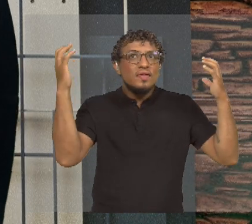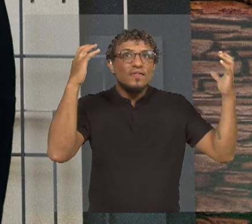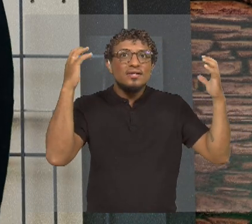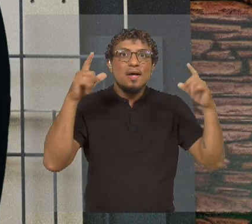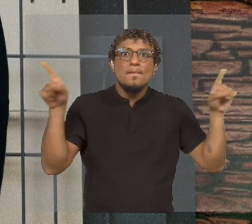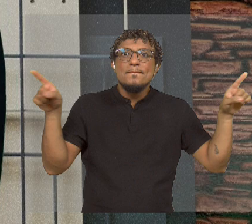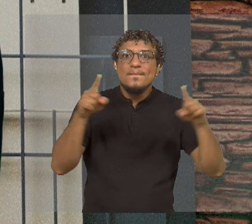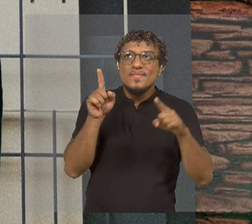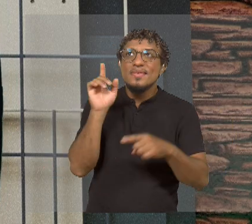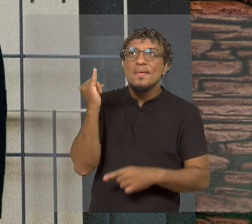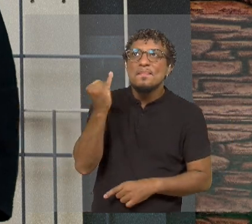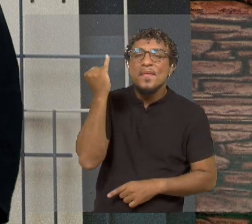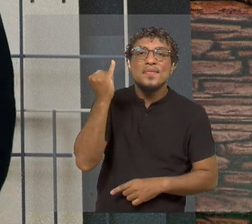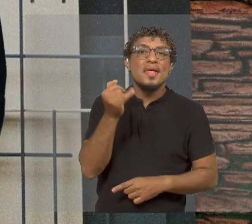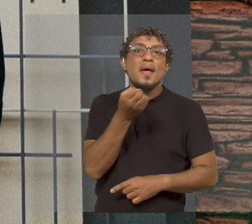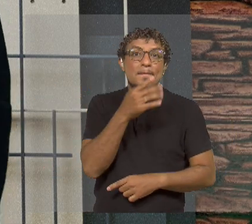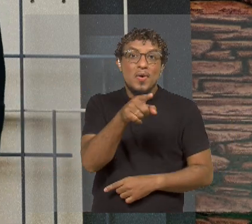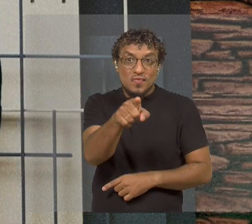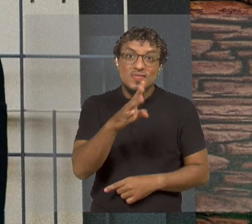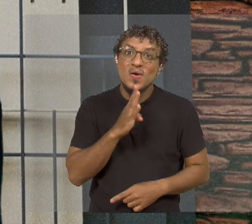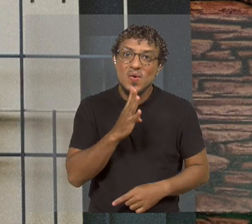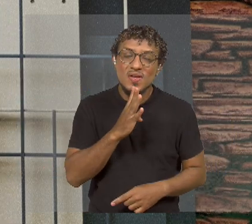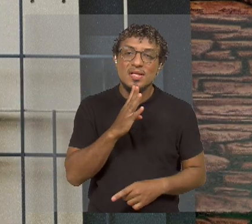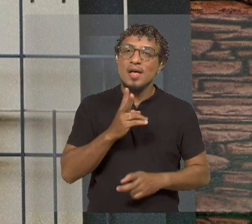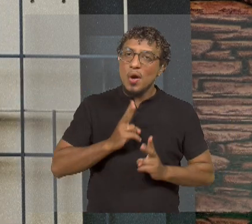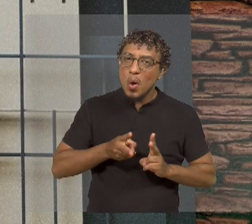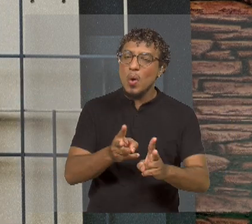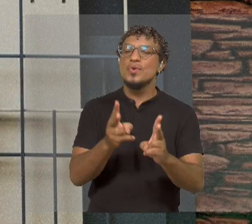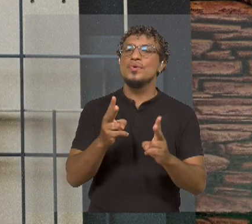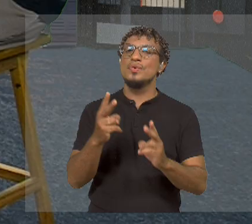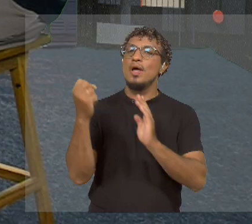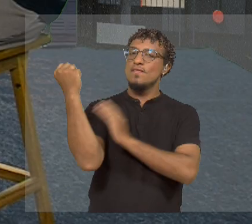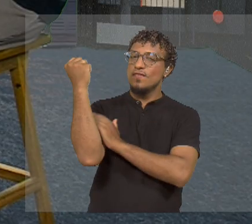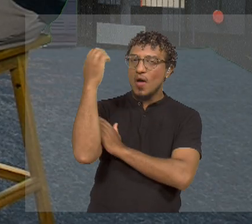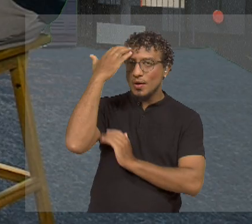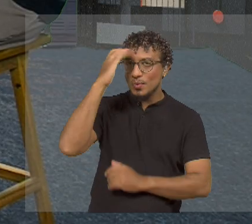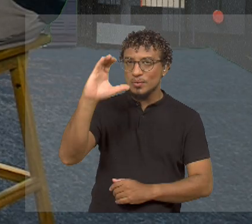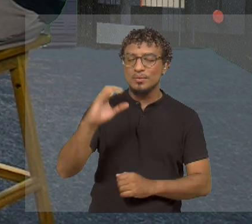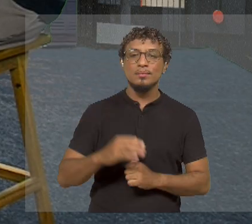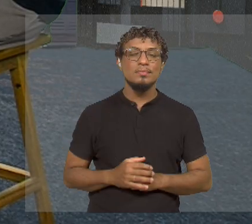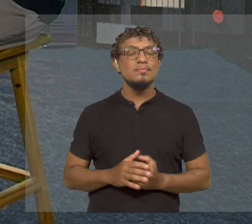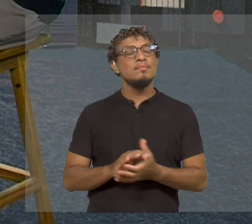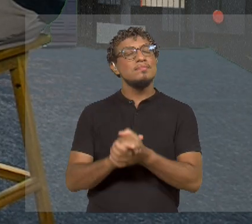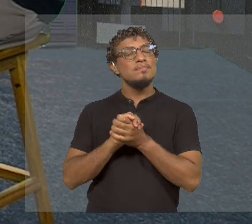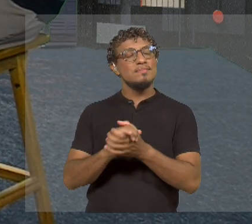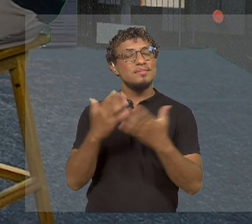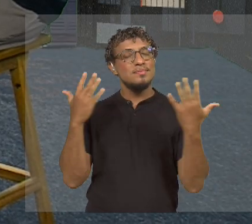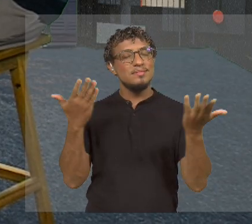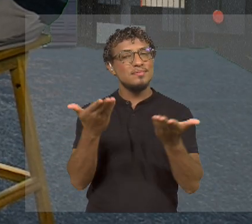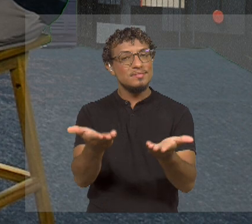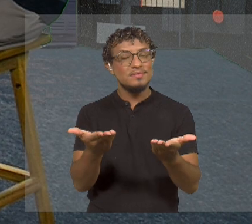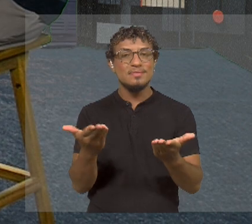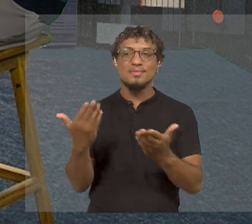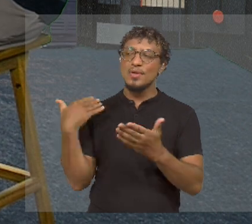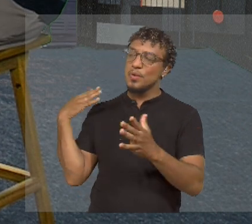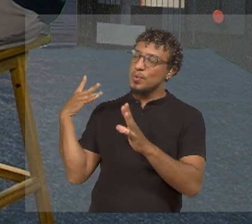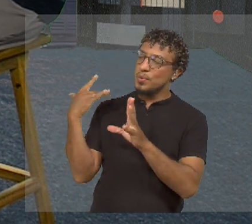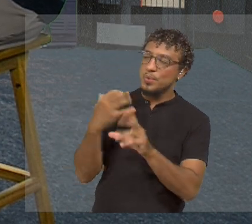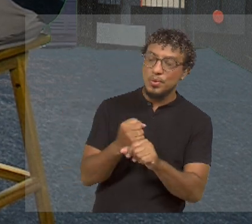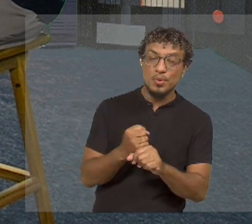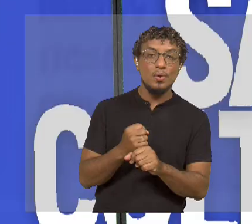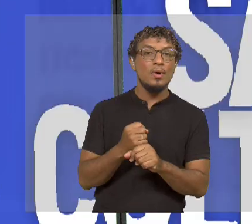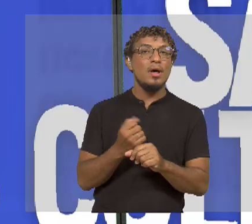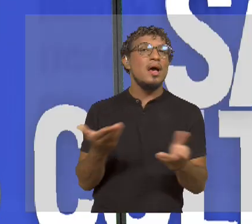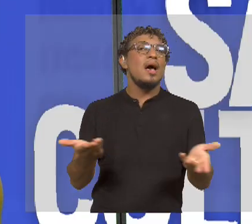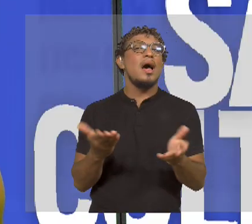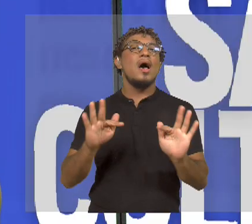é bom a galera conhecer isso, né? E a gente continuar com a nossa cultura fortemente, sabe? Luca, parabéns por sua trajetória, por esse lindo resultado.